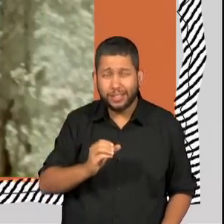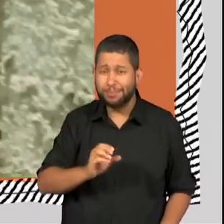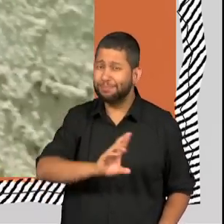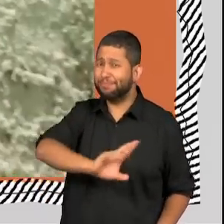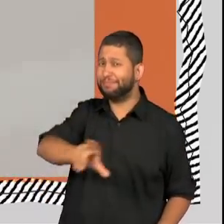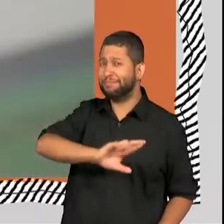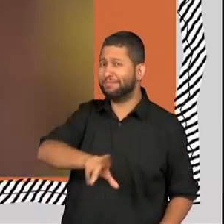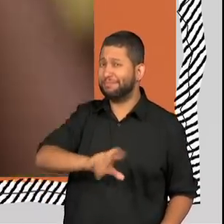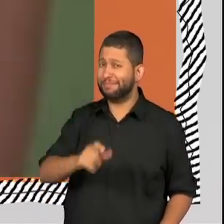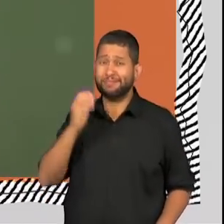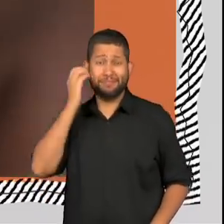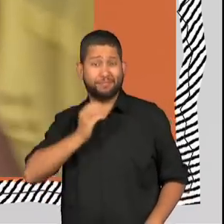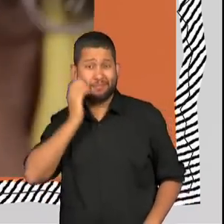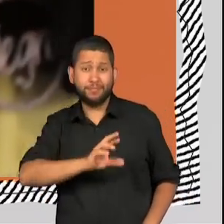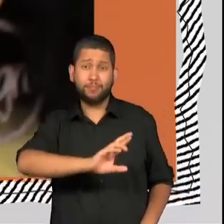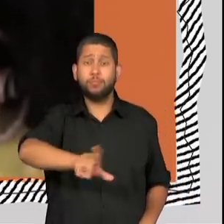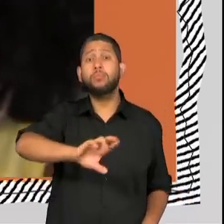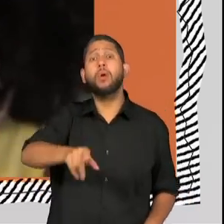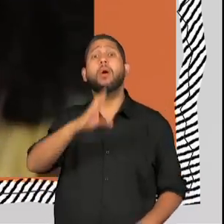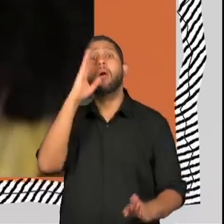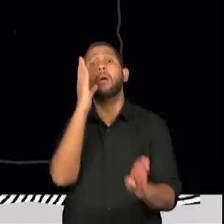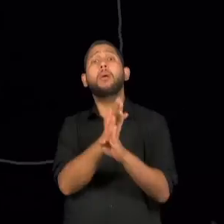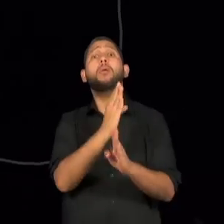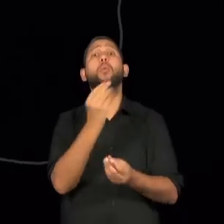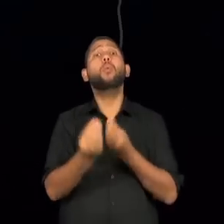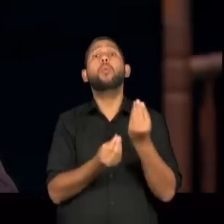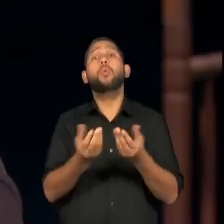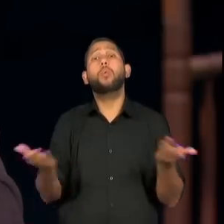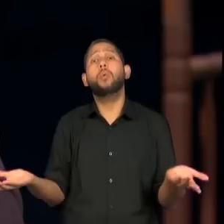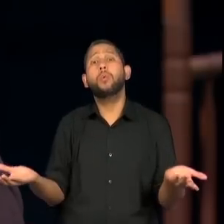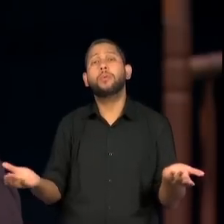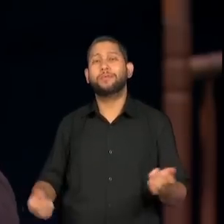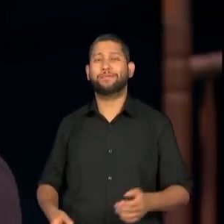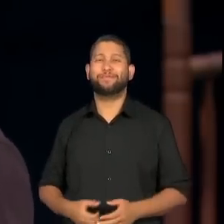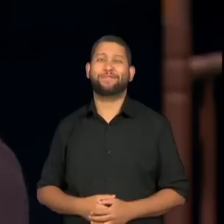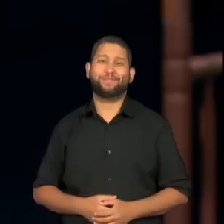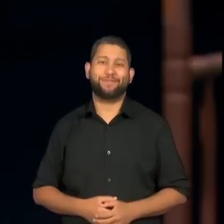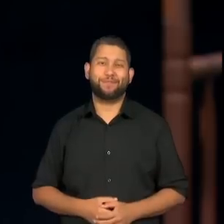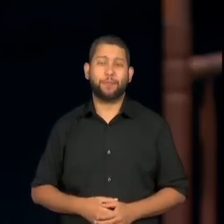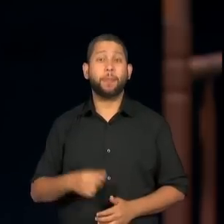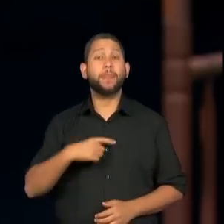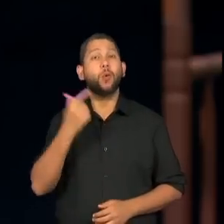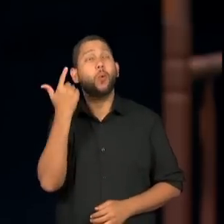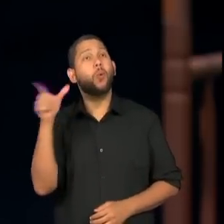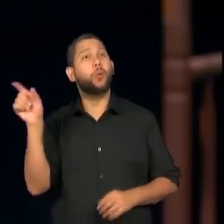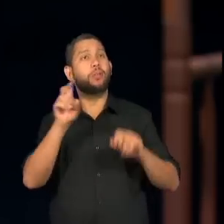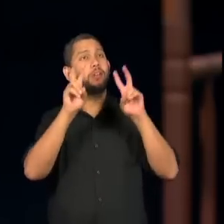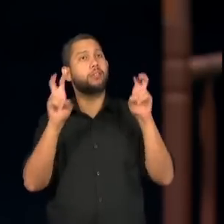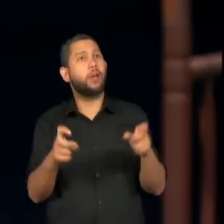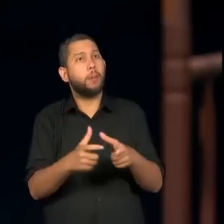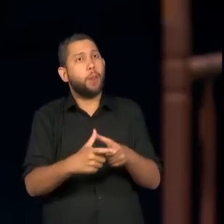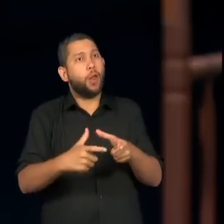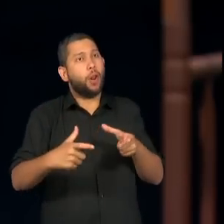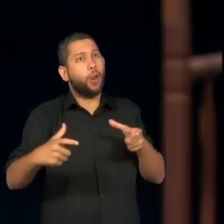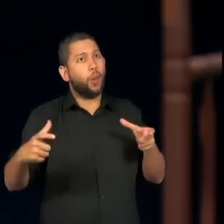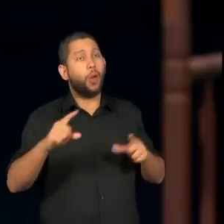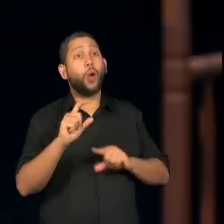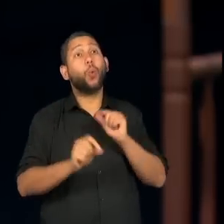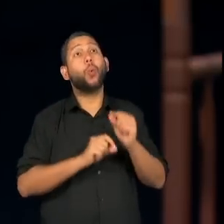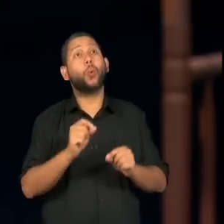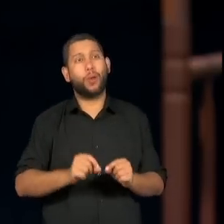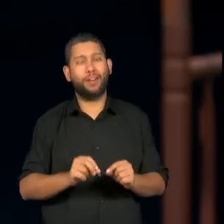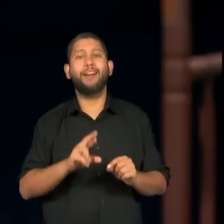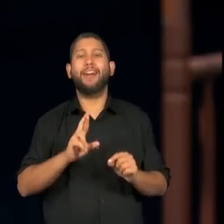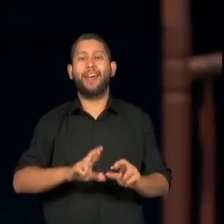Brasil, não foi Cabral. Tem outra coisa que também cresceu nesse período aí, que são as